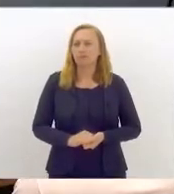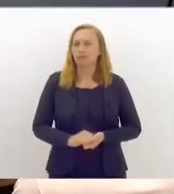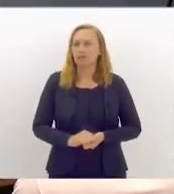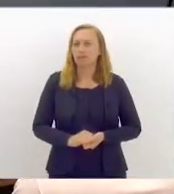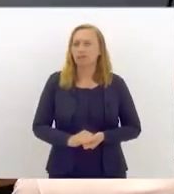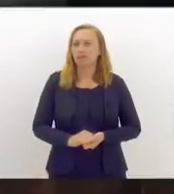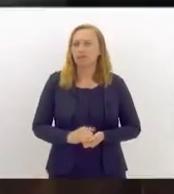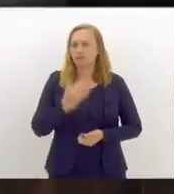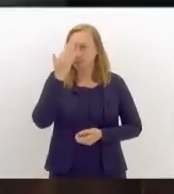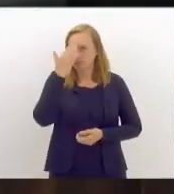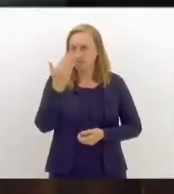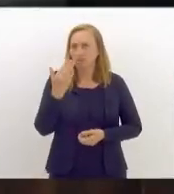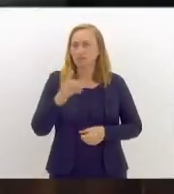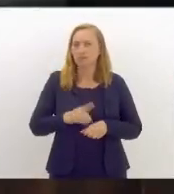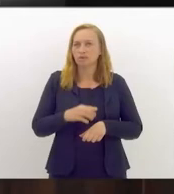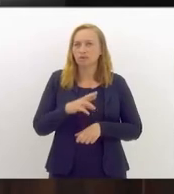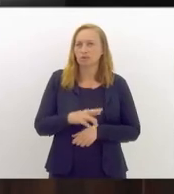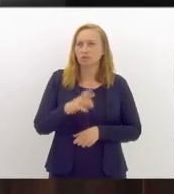obrigado